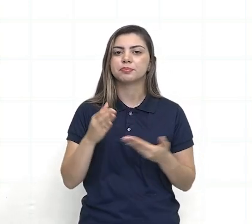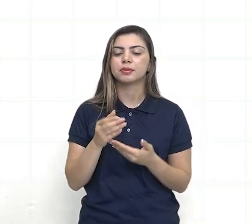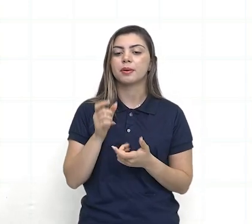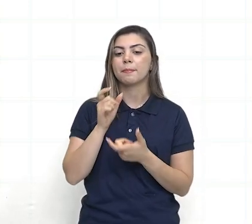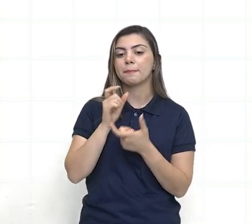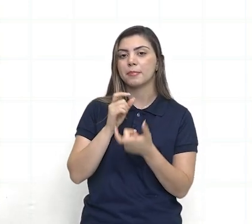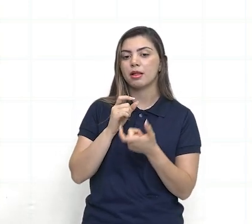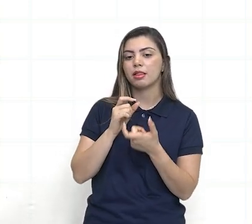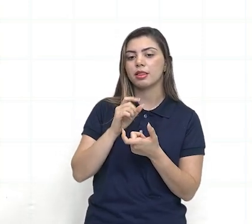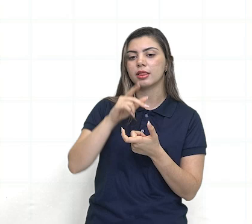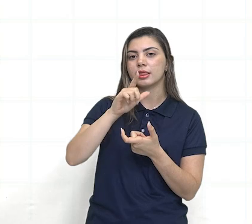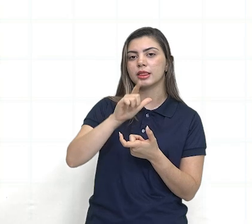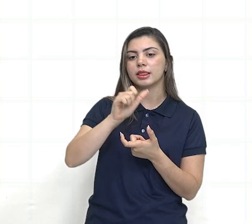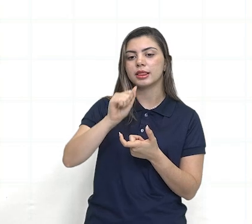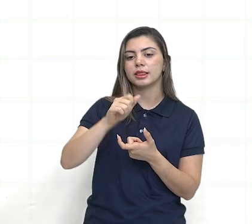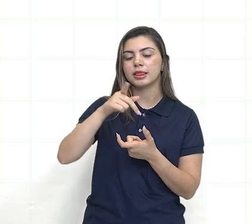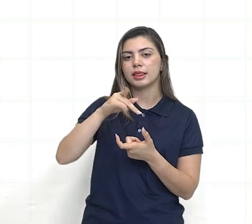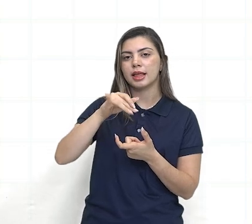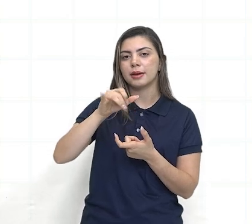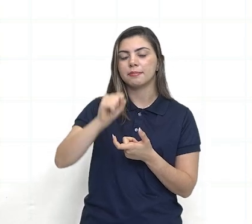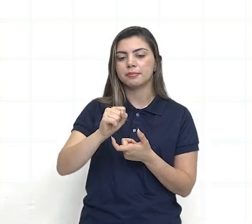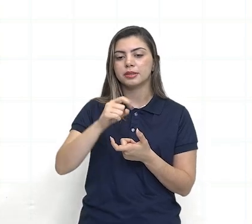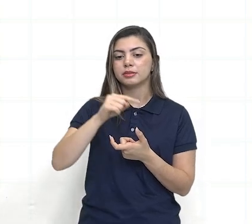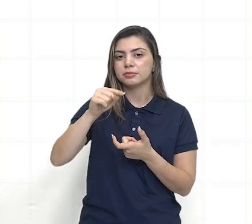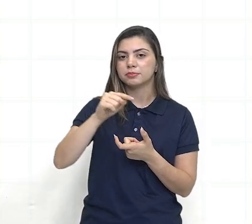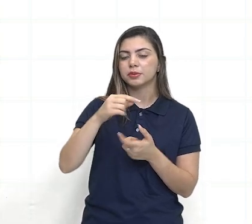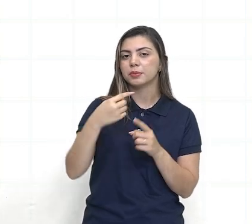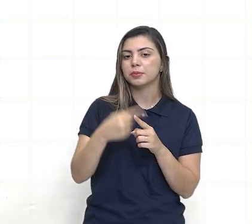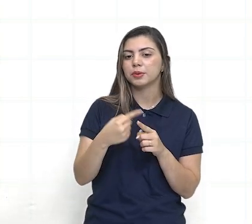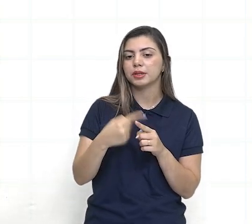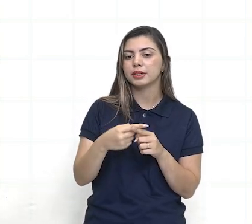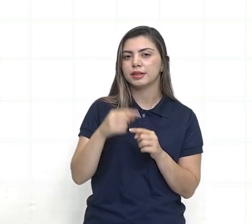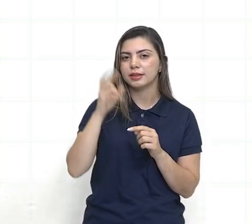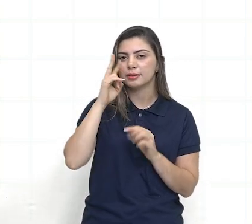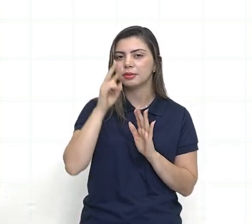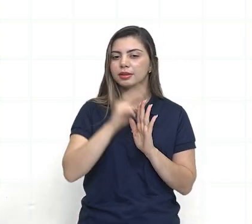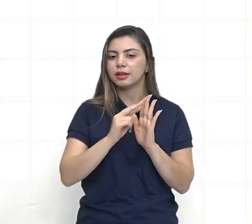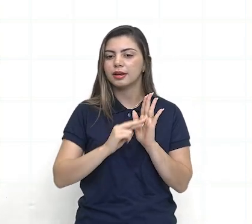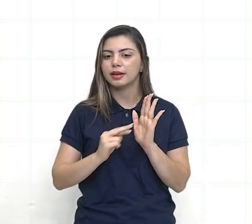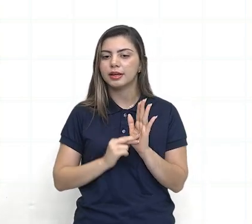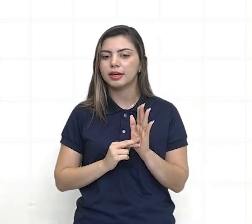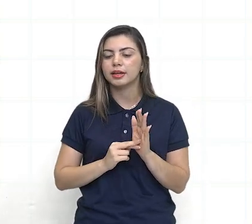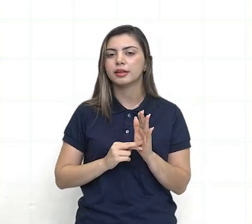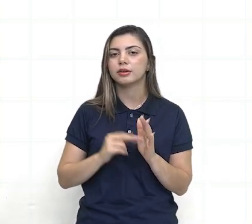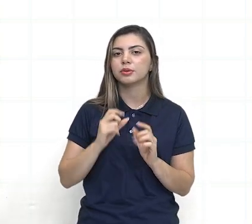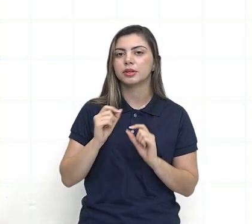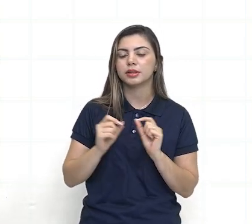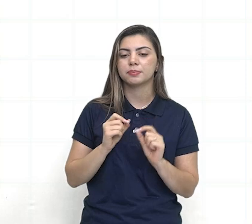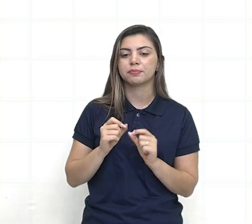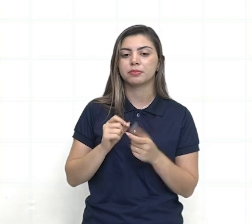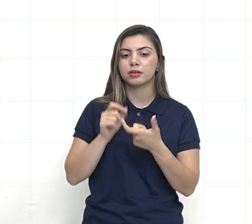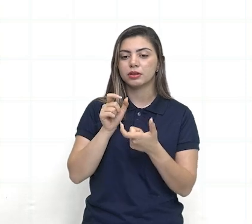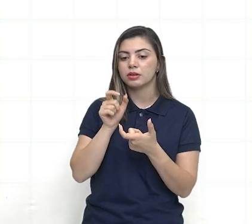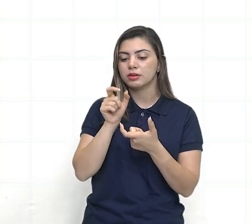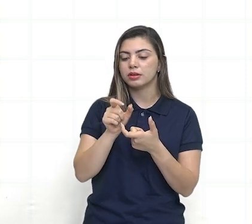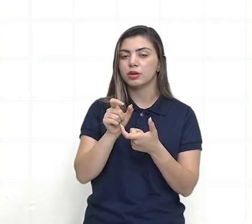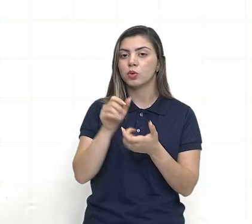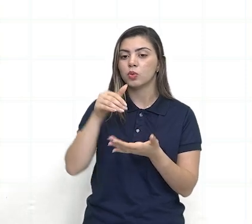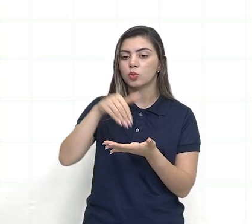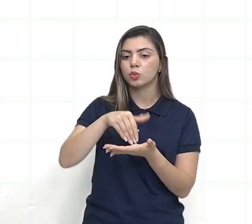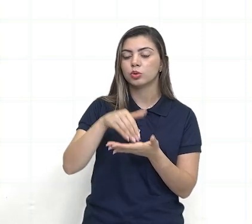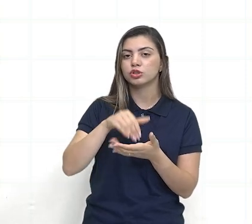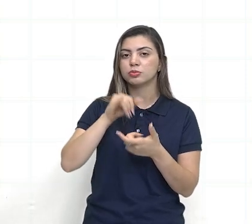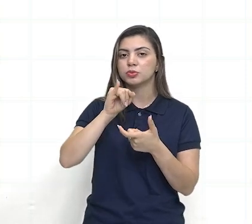lápis também. Por quê, professora? A regra diz se ela terminar em I ou I, seguido ou não de S,